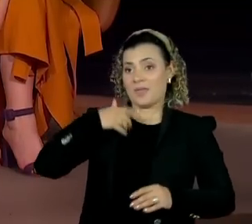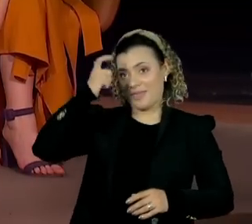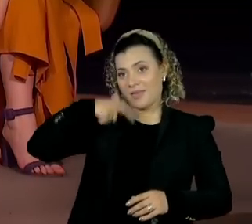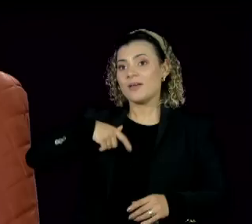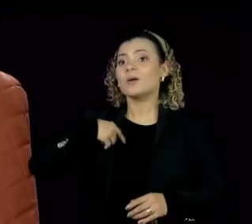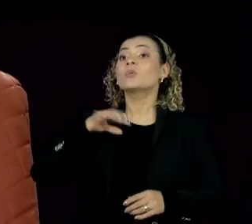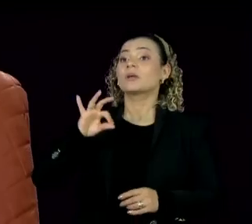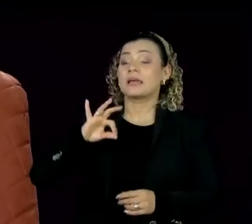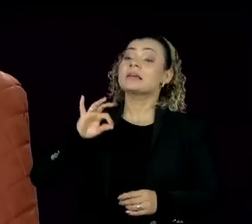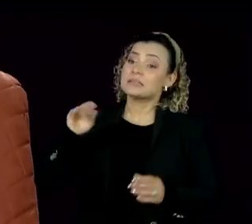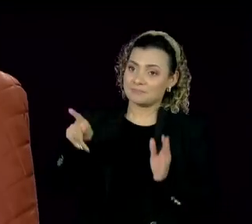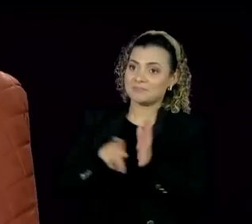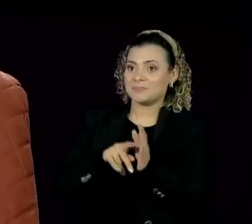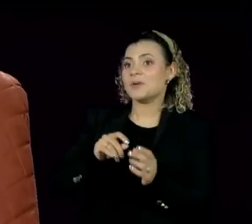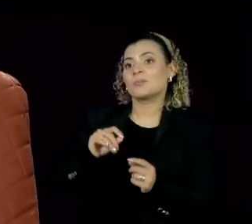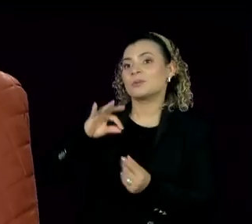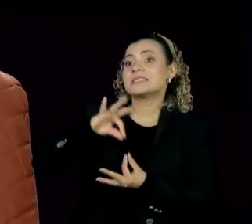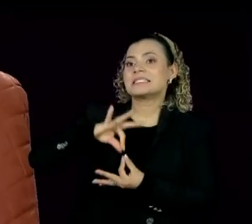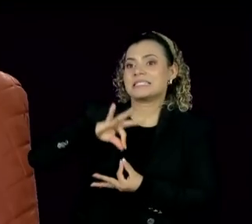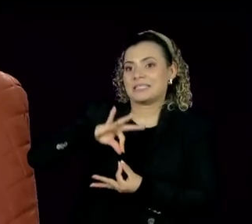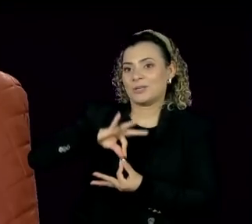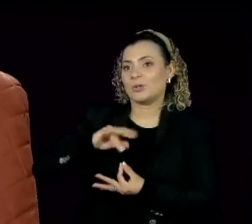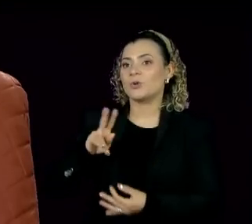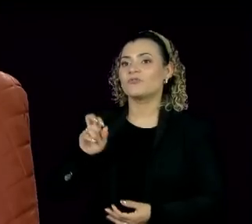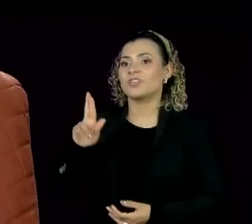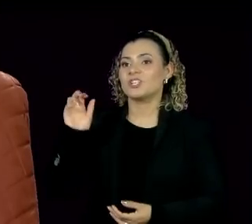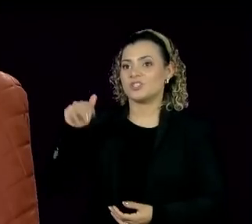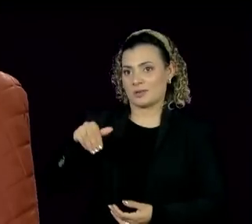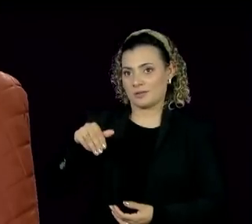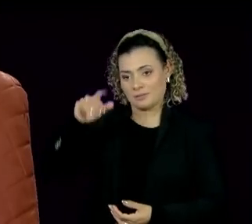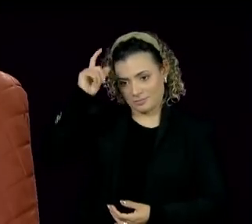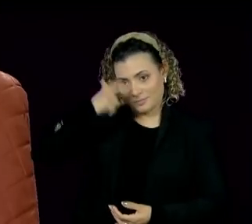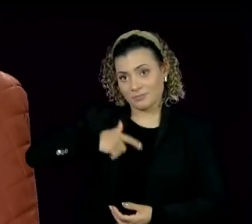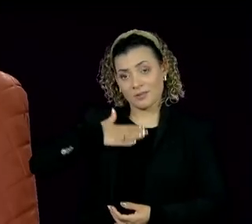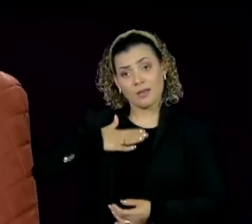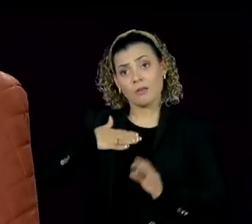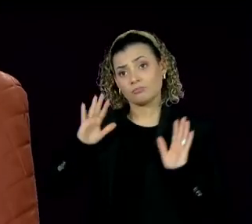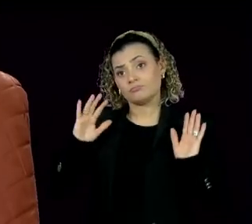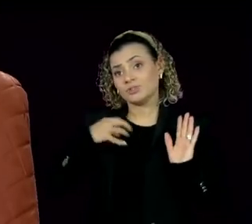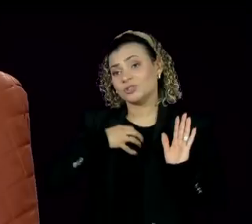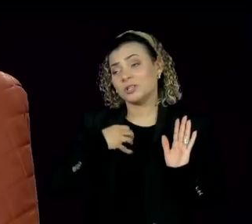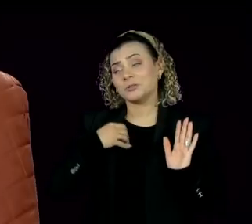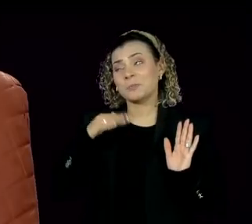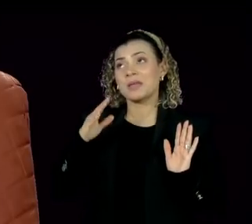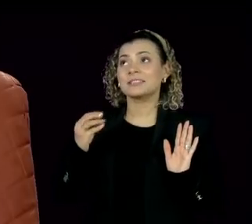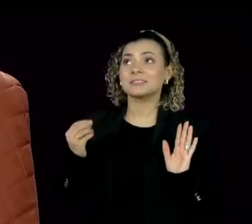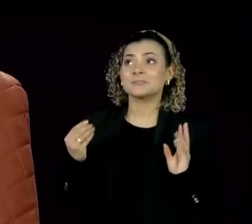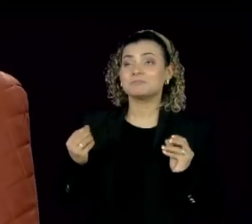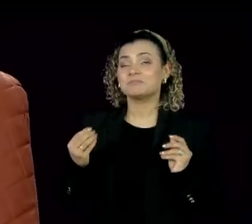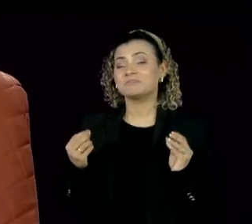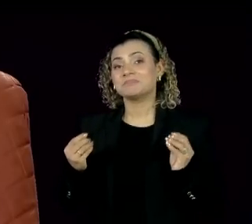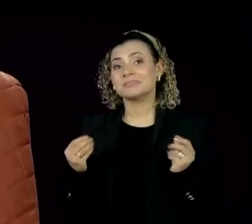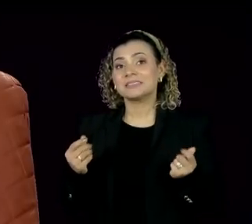bem exigente comigo mesma, eu tenho um lado também que é, sabe, o meu lado